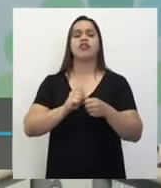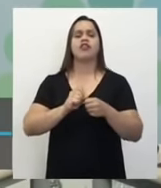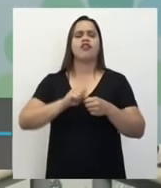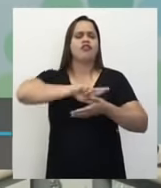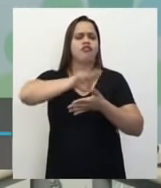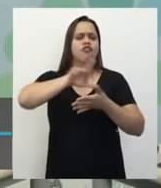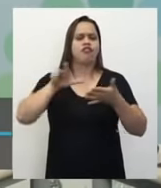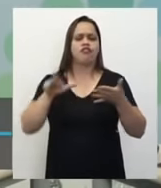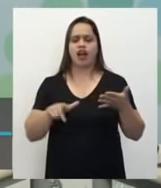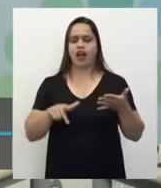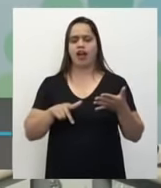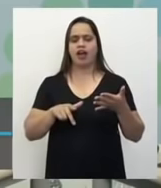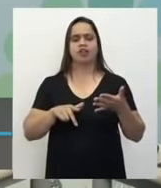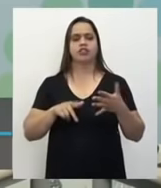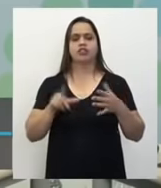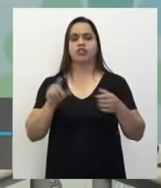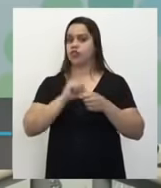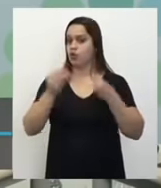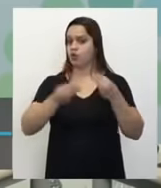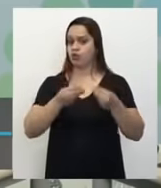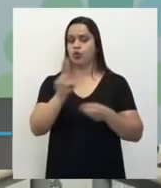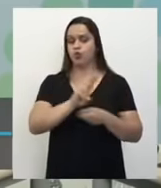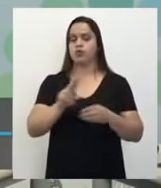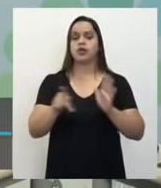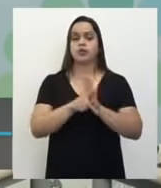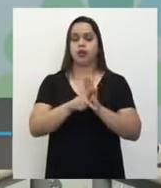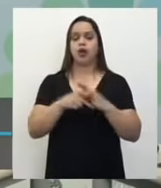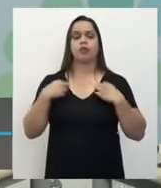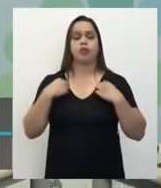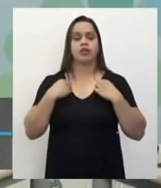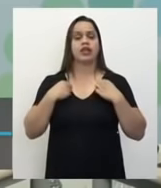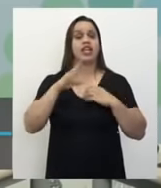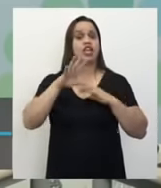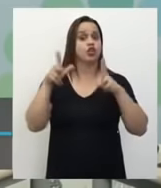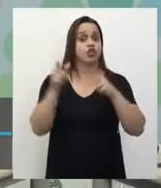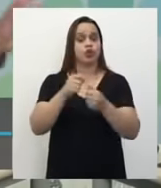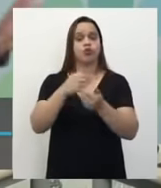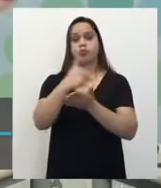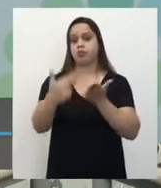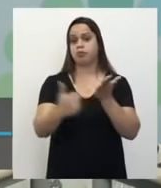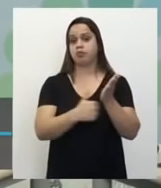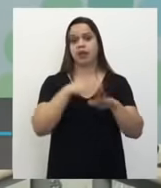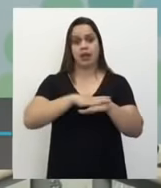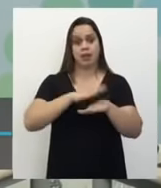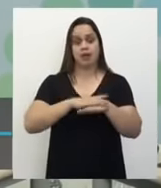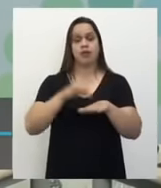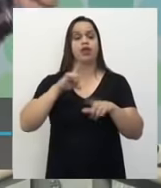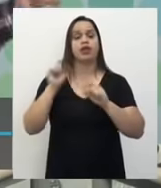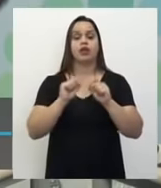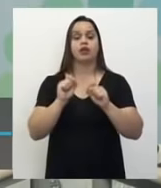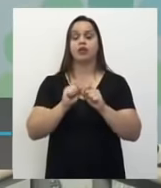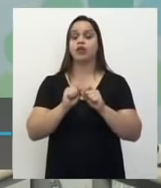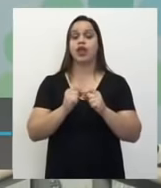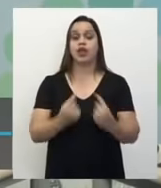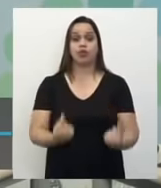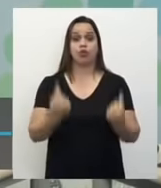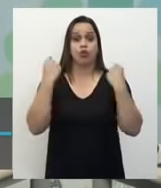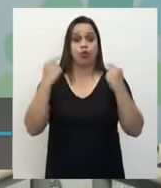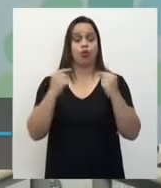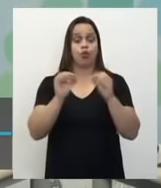Cada ciclorama desse, ele é feito em tecido e são todos pintados à mão, né? E ele tem justamente a dimensão do fundo do